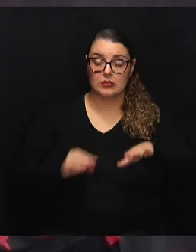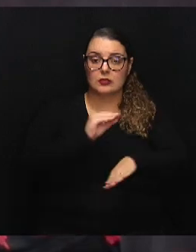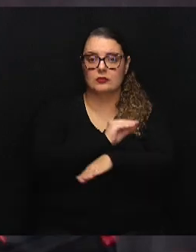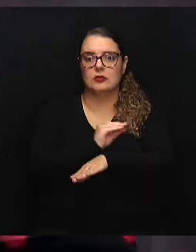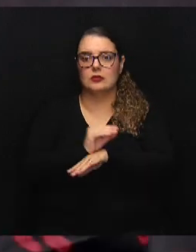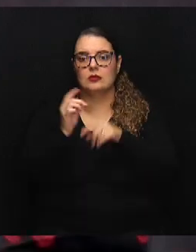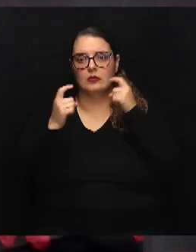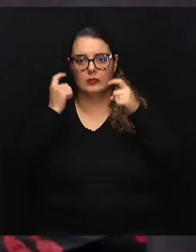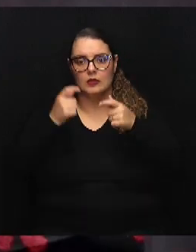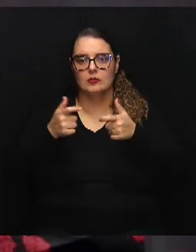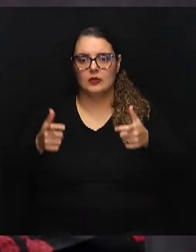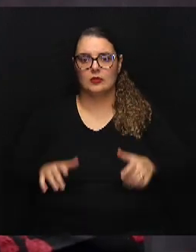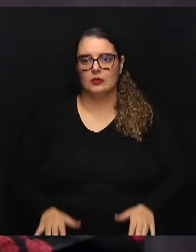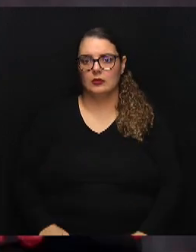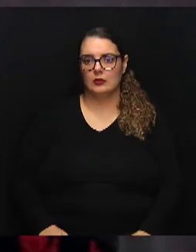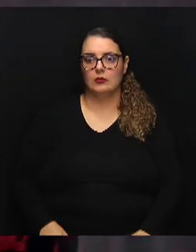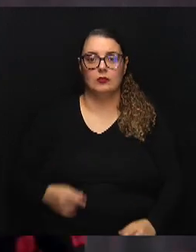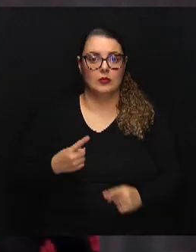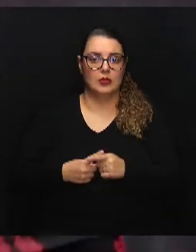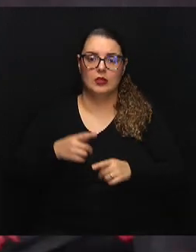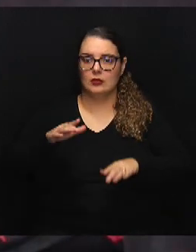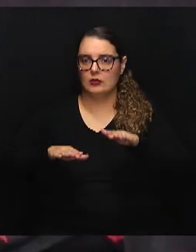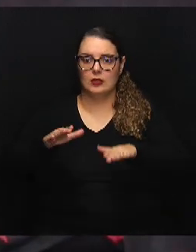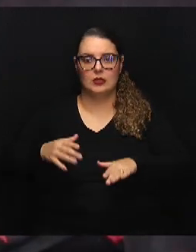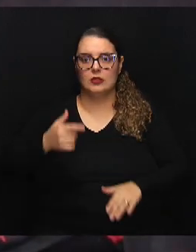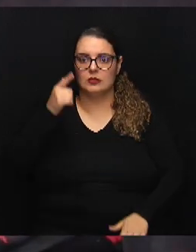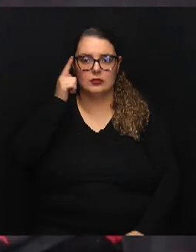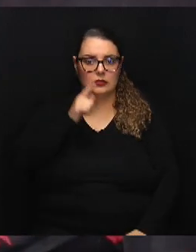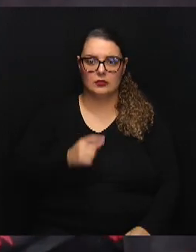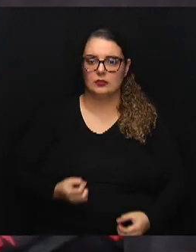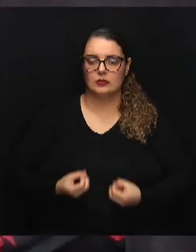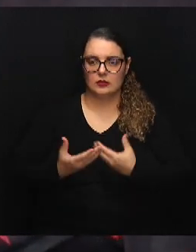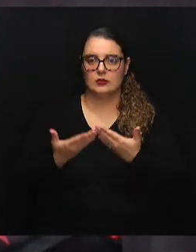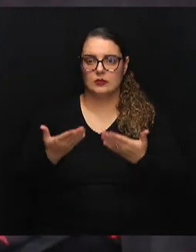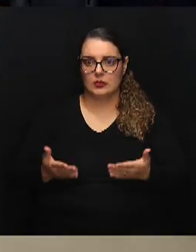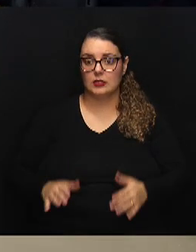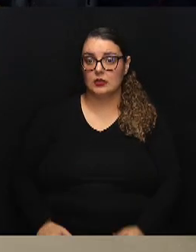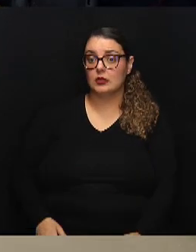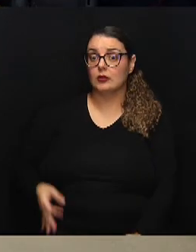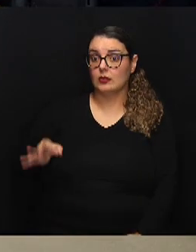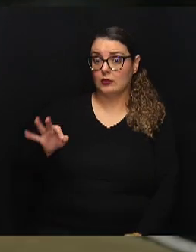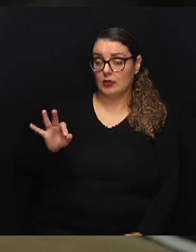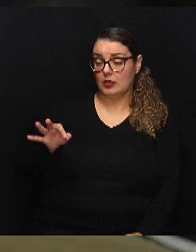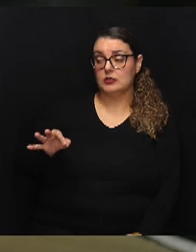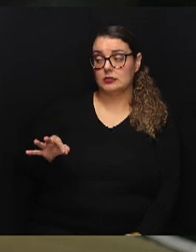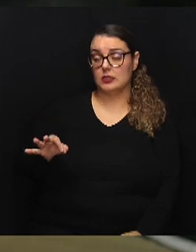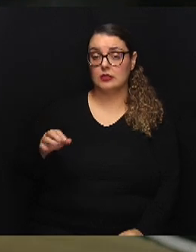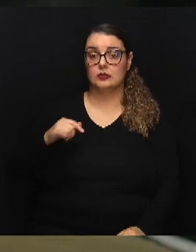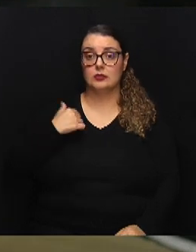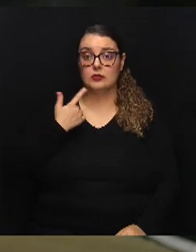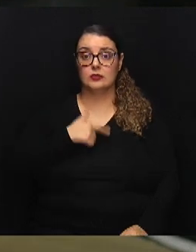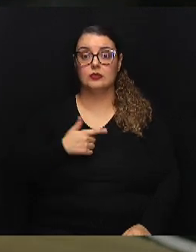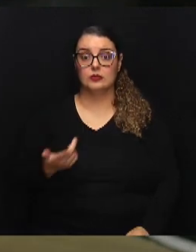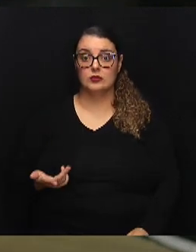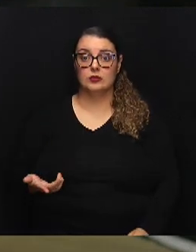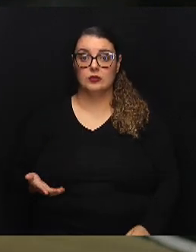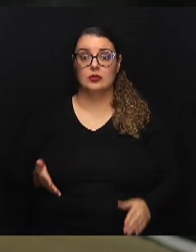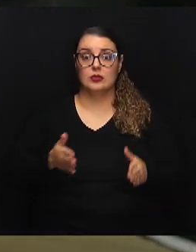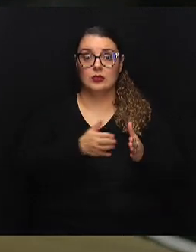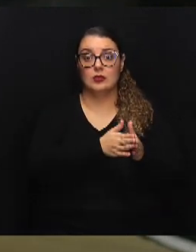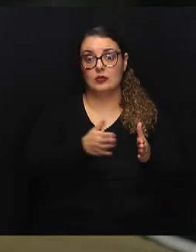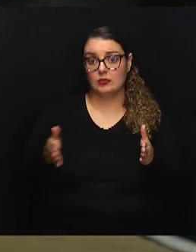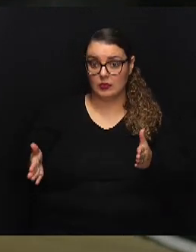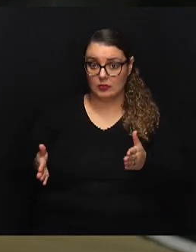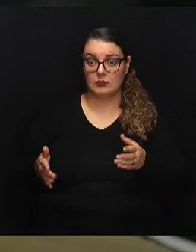muito grande, porque nem sempre ele consegue expressar tudo isso. Exatamente, acho que a gente precisa... nós fizemos uma série aqui também de